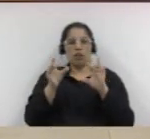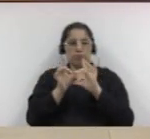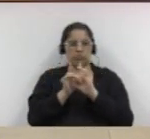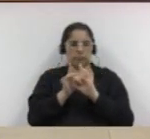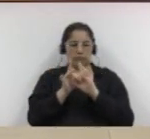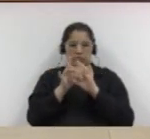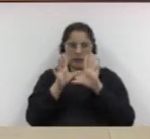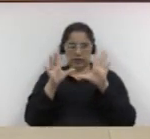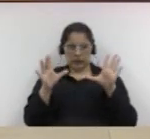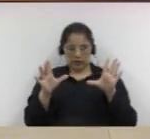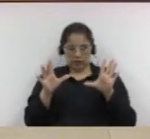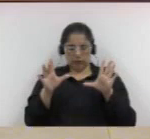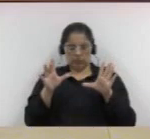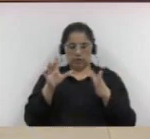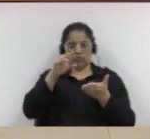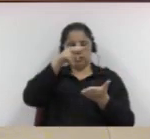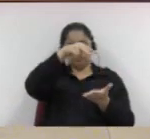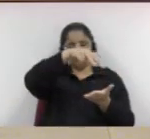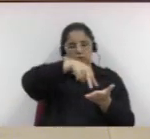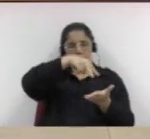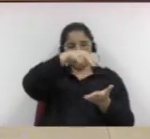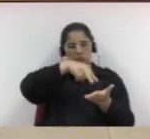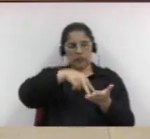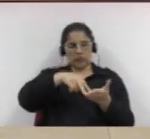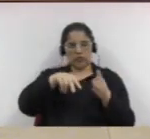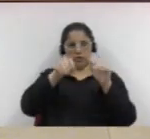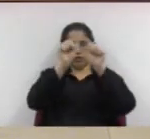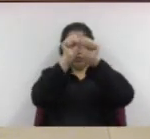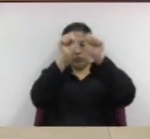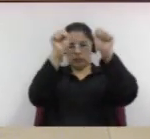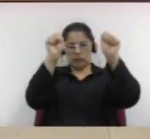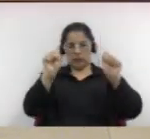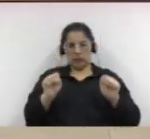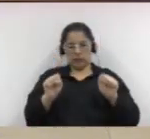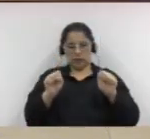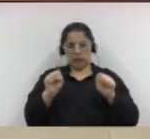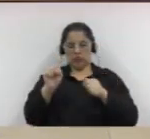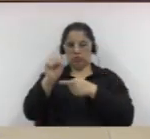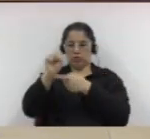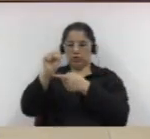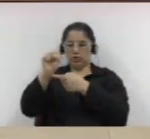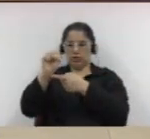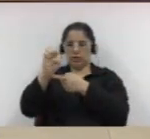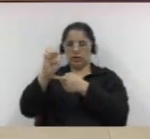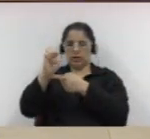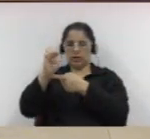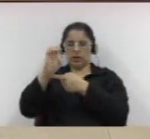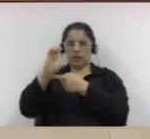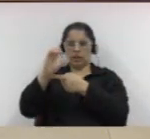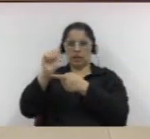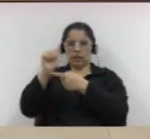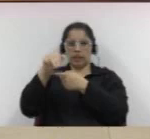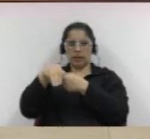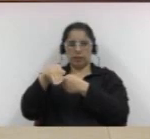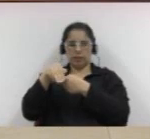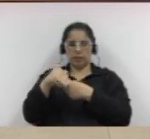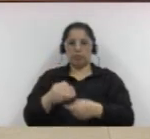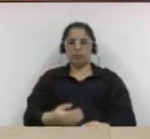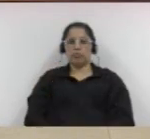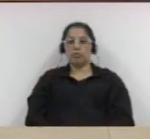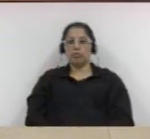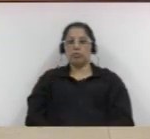disponível para os vereadores através do programa do SECAM. Está em votação o requerimento